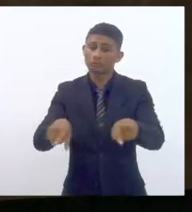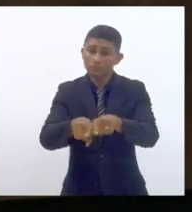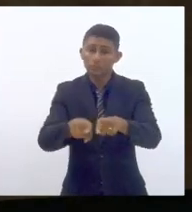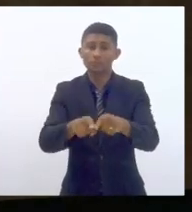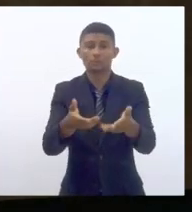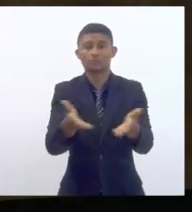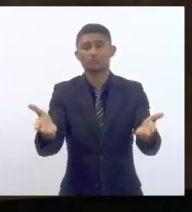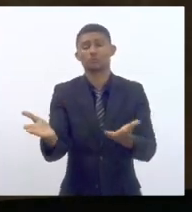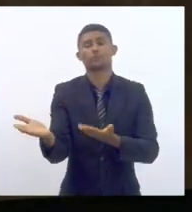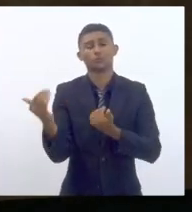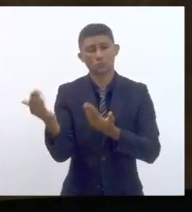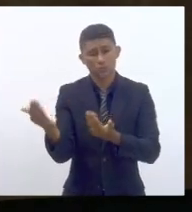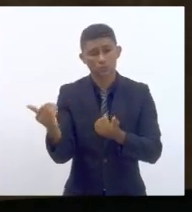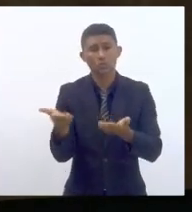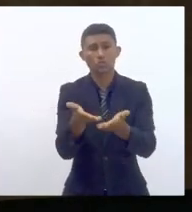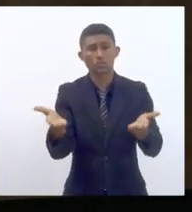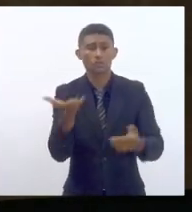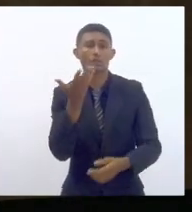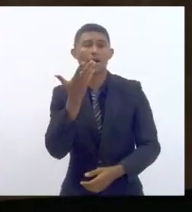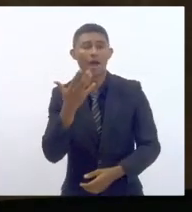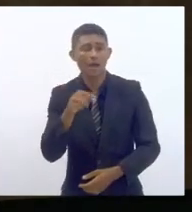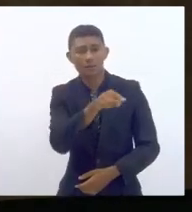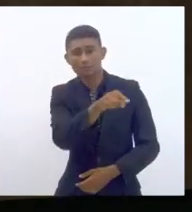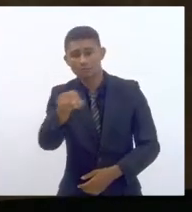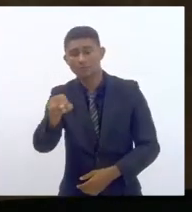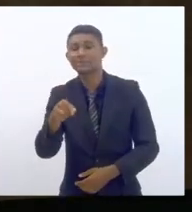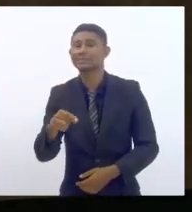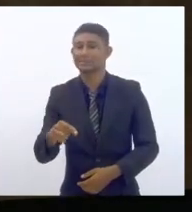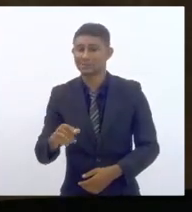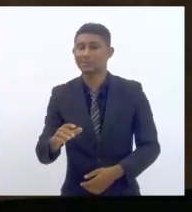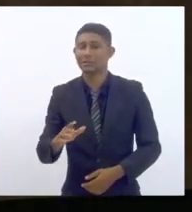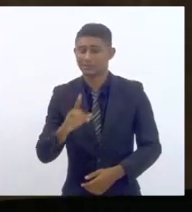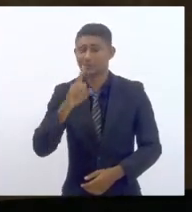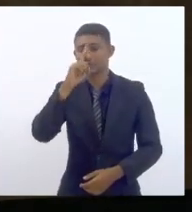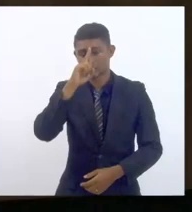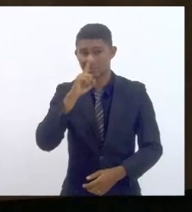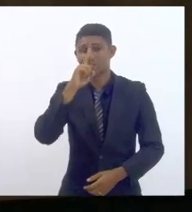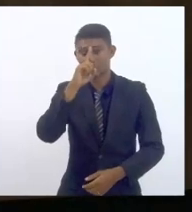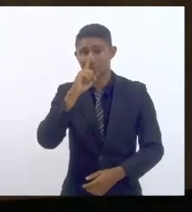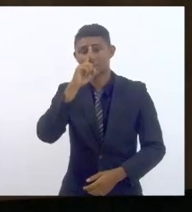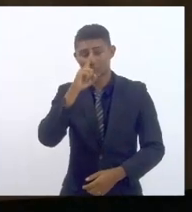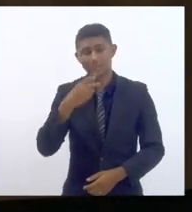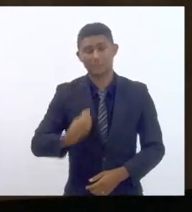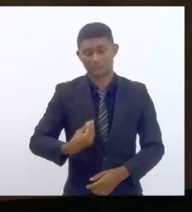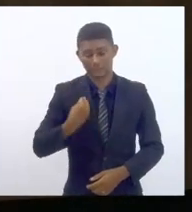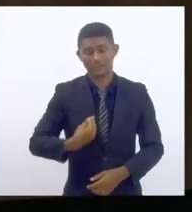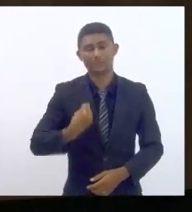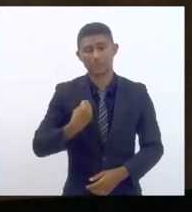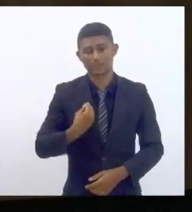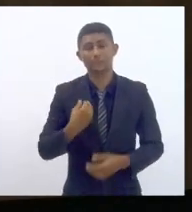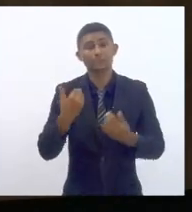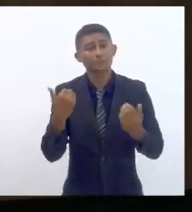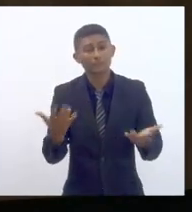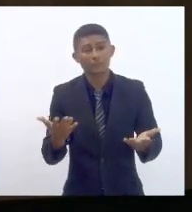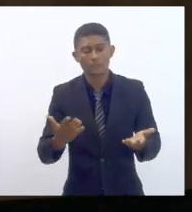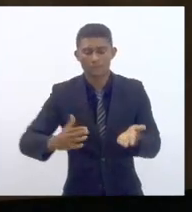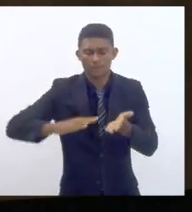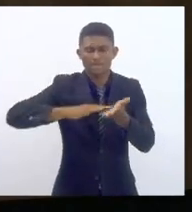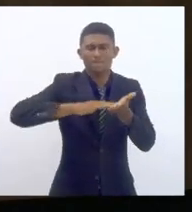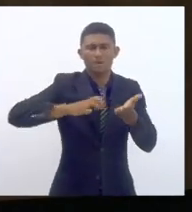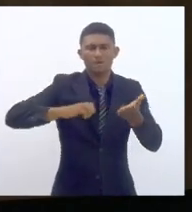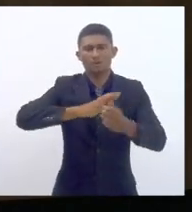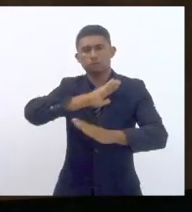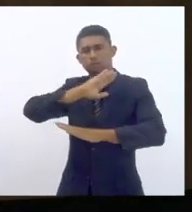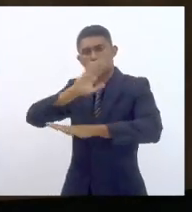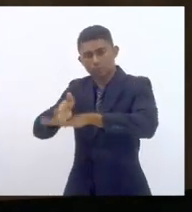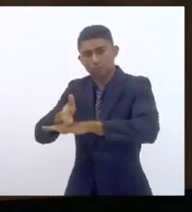jovens, essas mesmas crianças, em situações de vulnerabilidade. Então, sem dúvida nenhuma, o veto derrubado